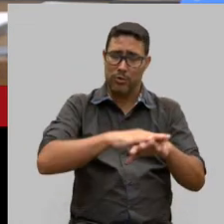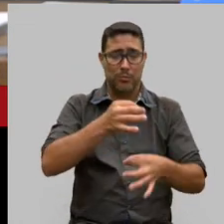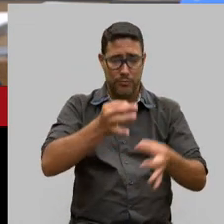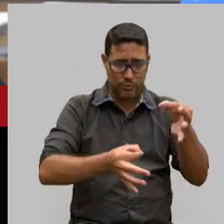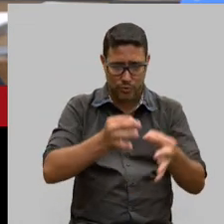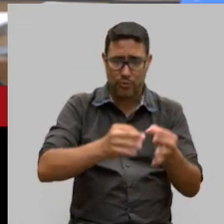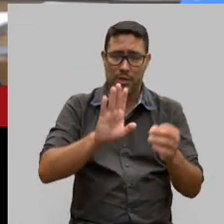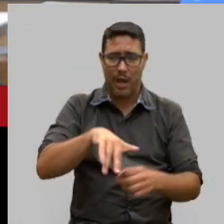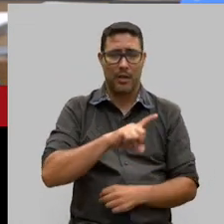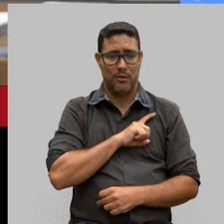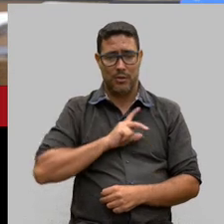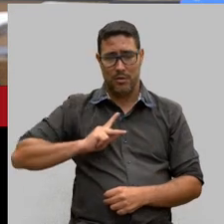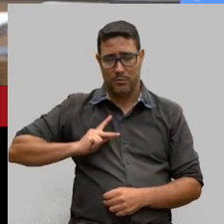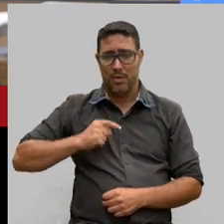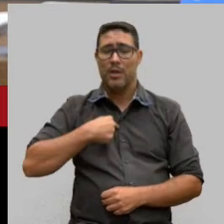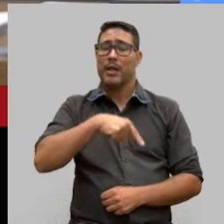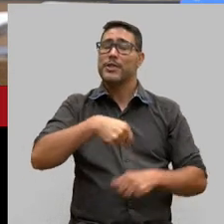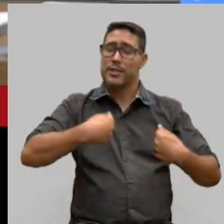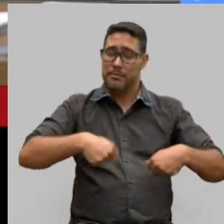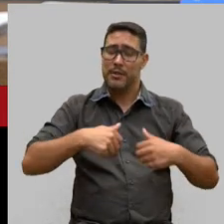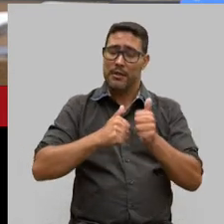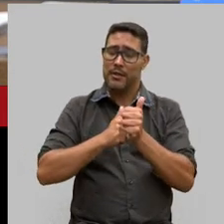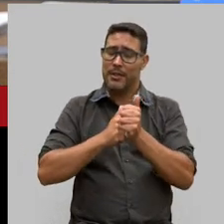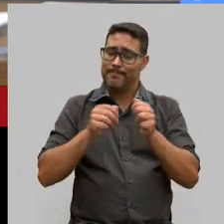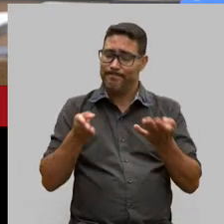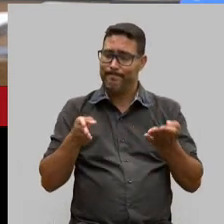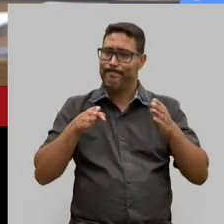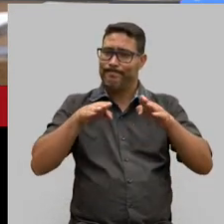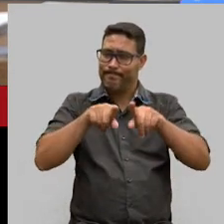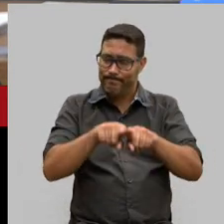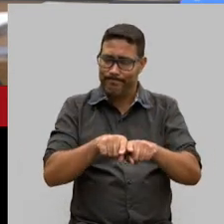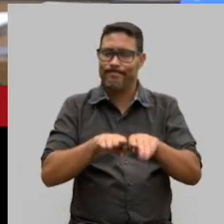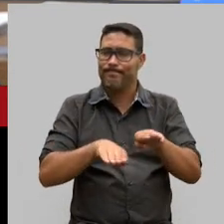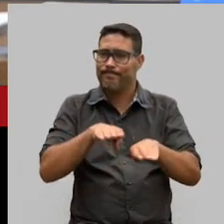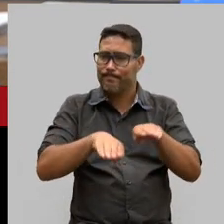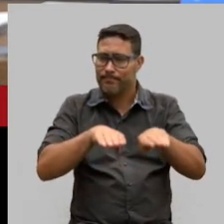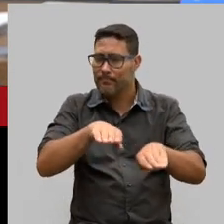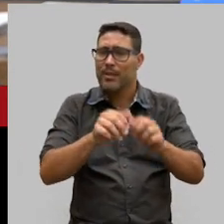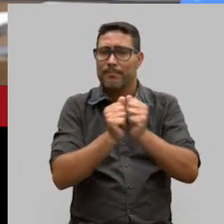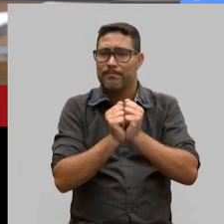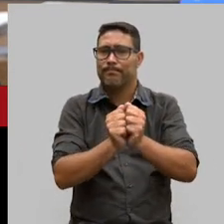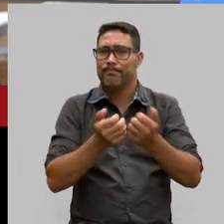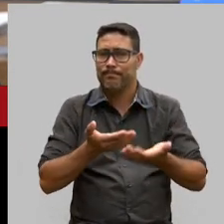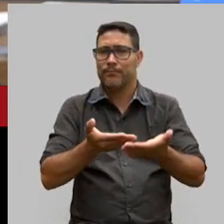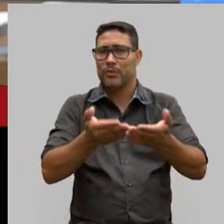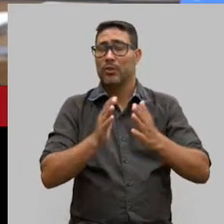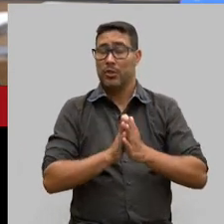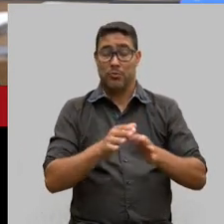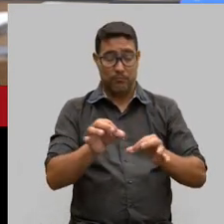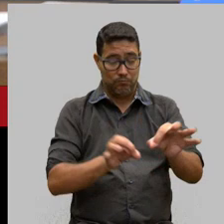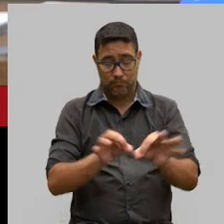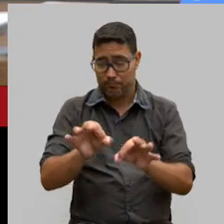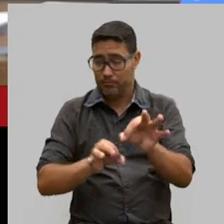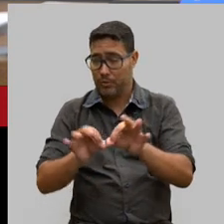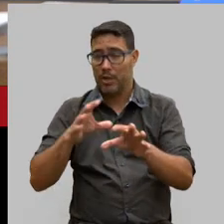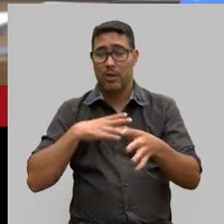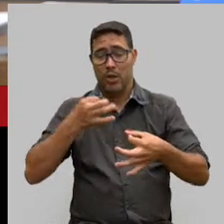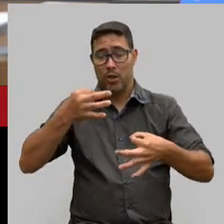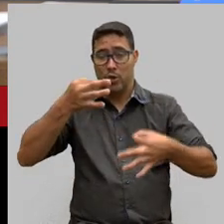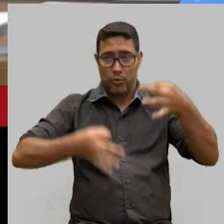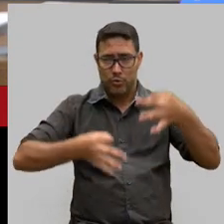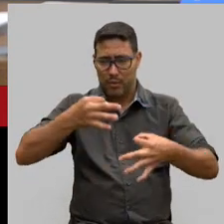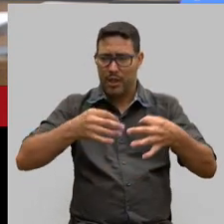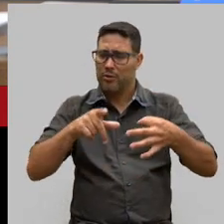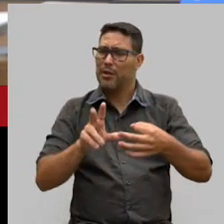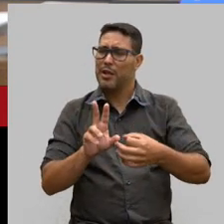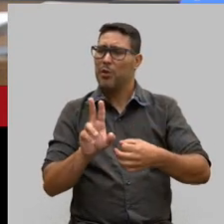defensoria que a gente tem que caminhar pro inverso à judicialização né que o processo judicial ele deve ser usado em última